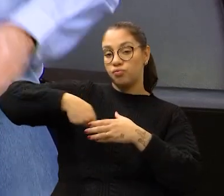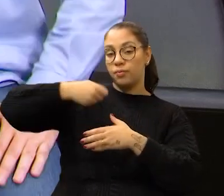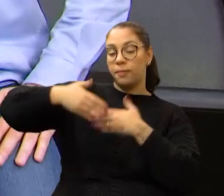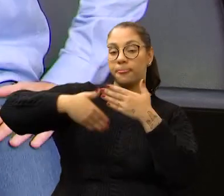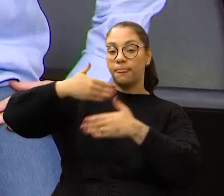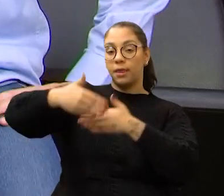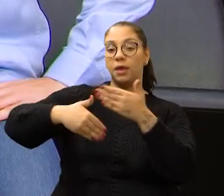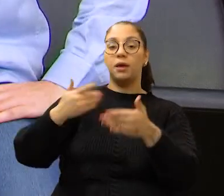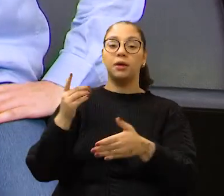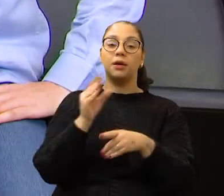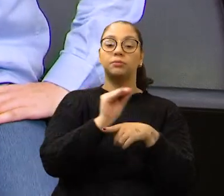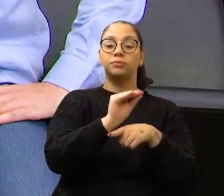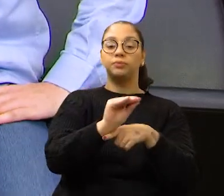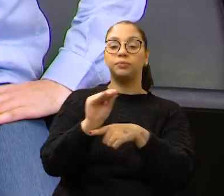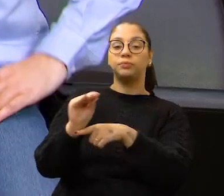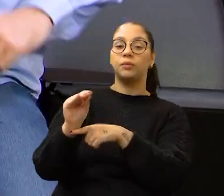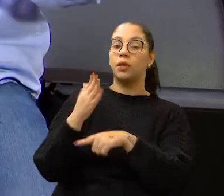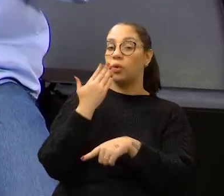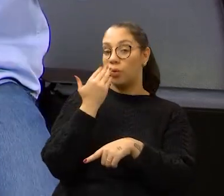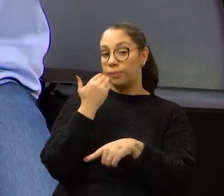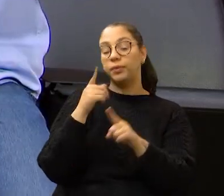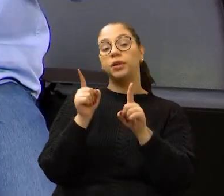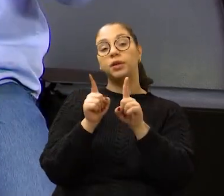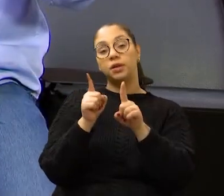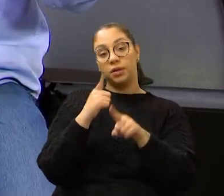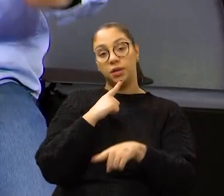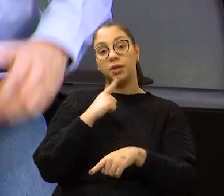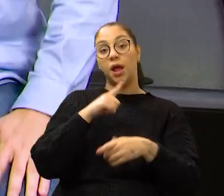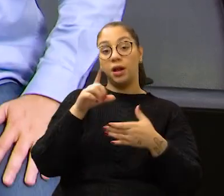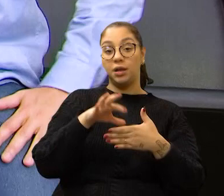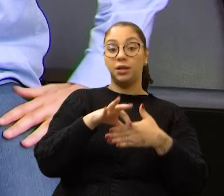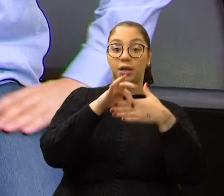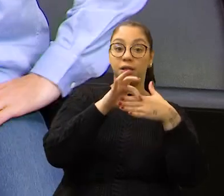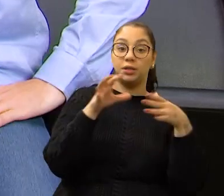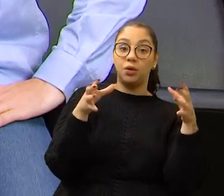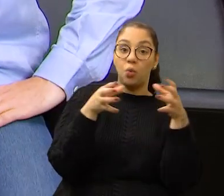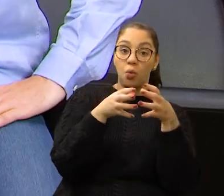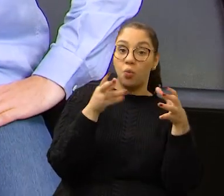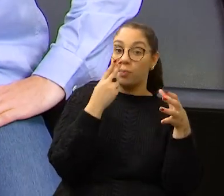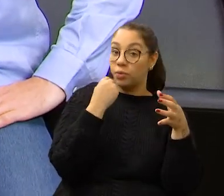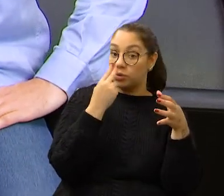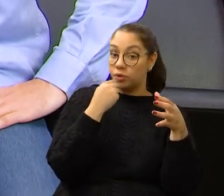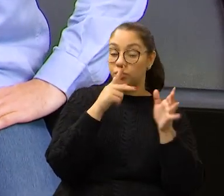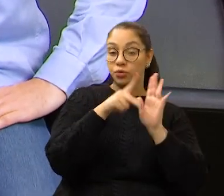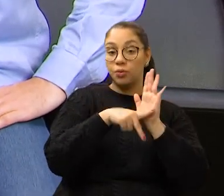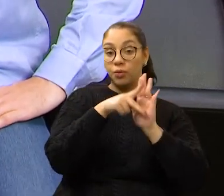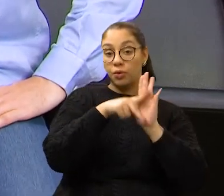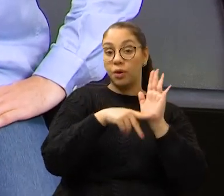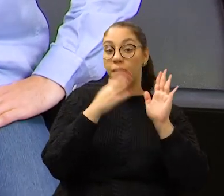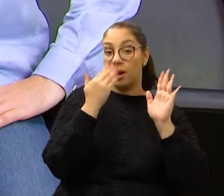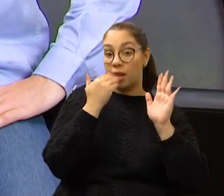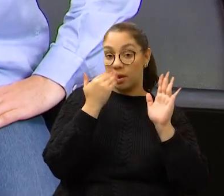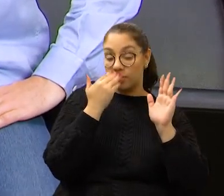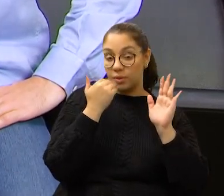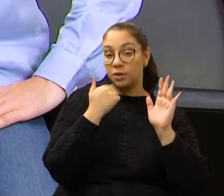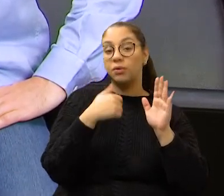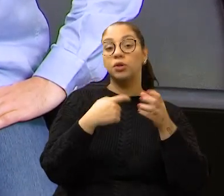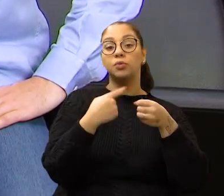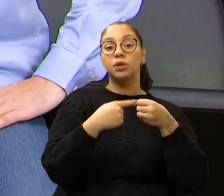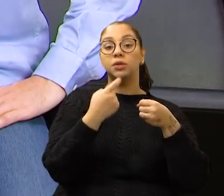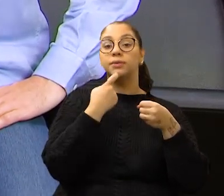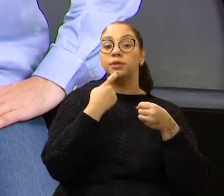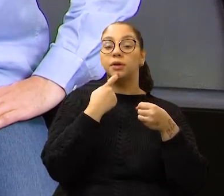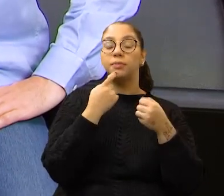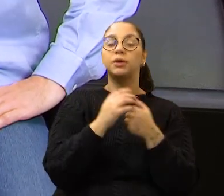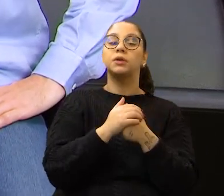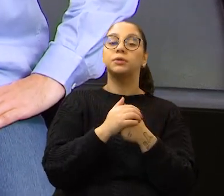aplicação no cardápio escolar, claro que sob uma coordenação de uma equipe de nutricionistas do Programa de Alimentação Escolar do município